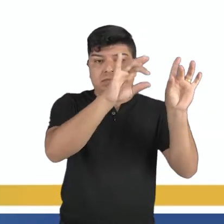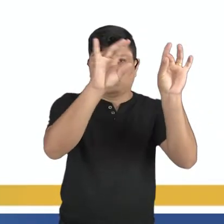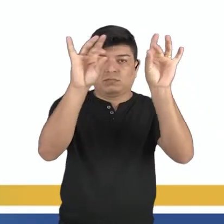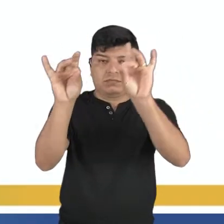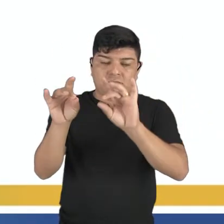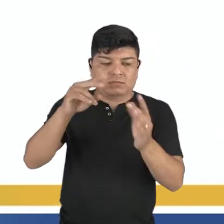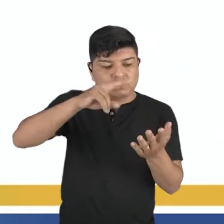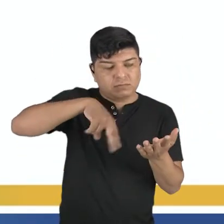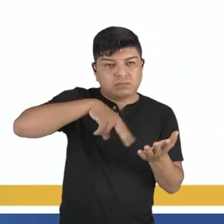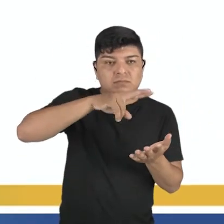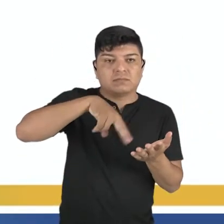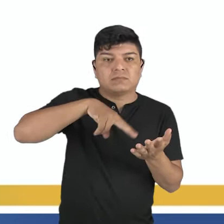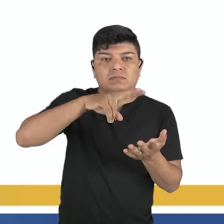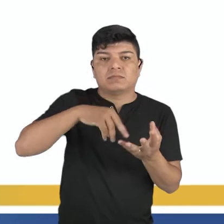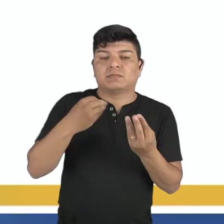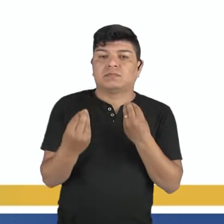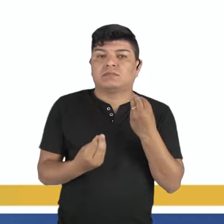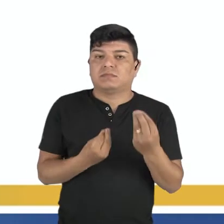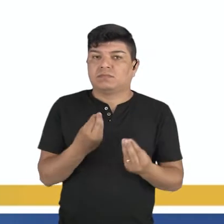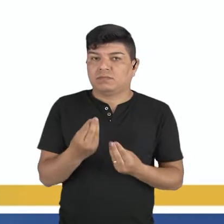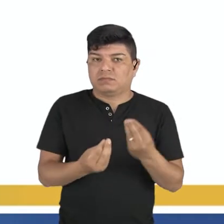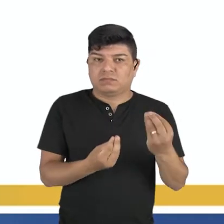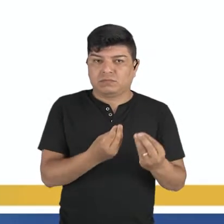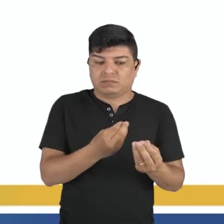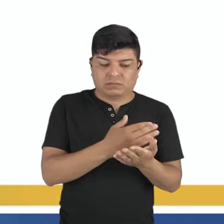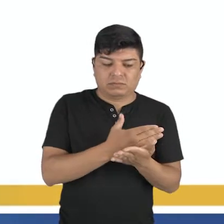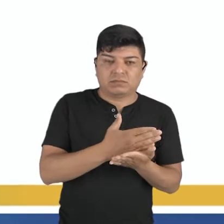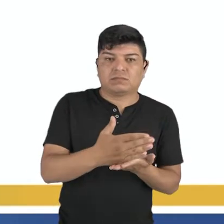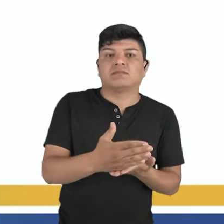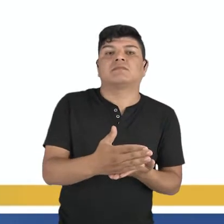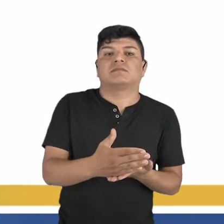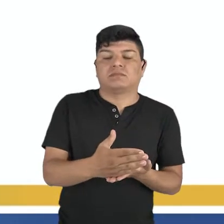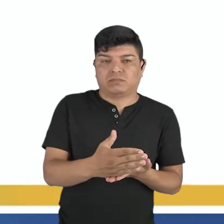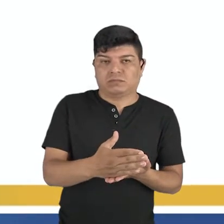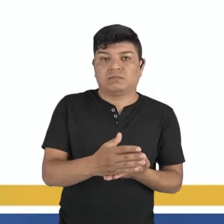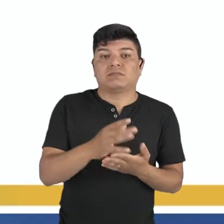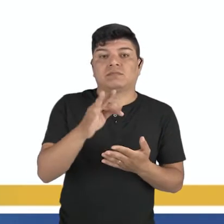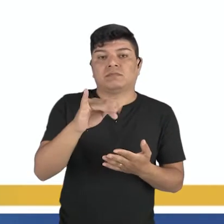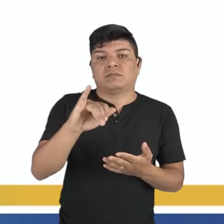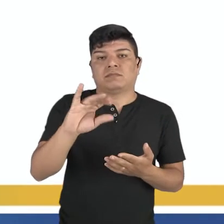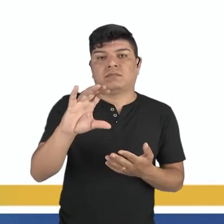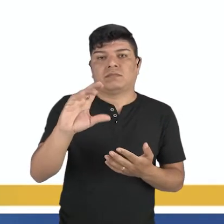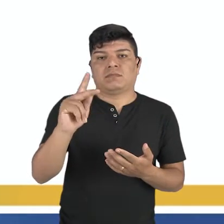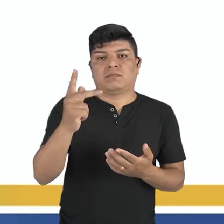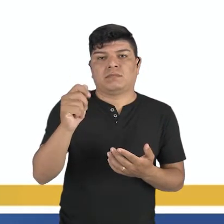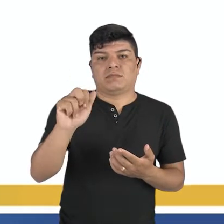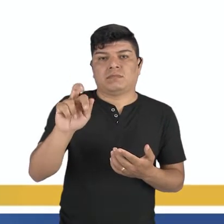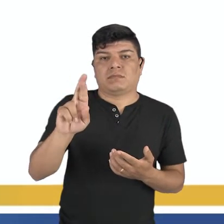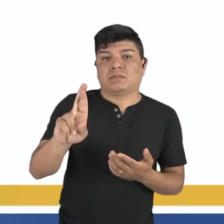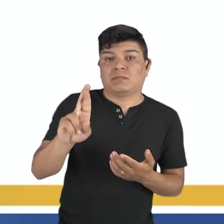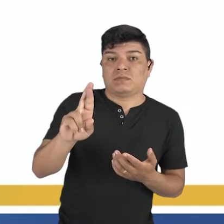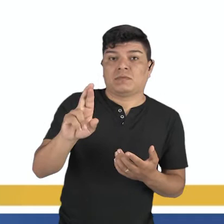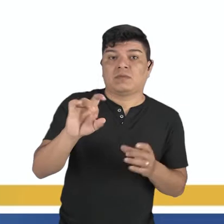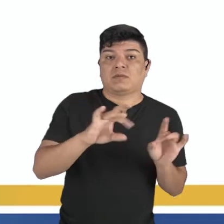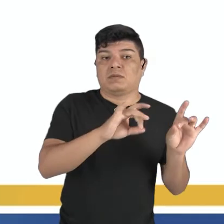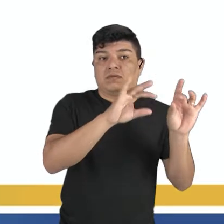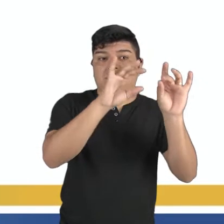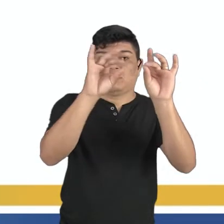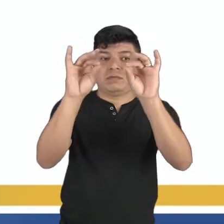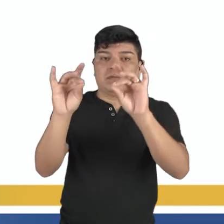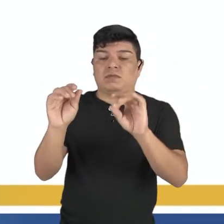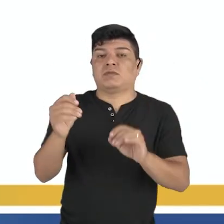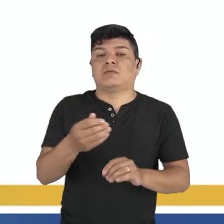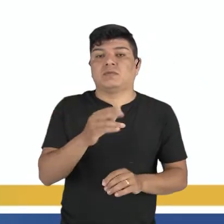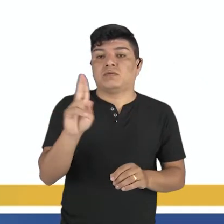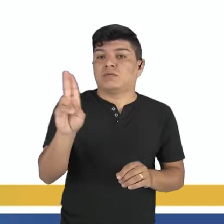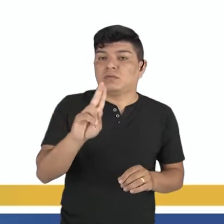da leitura. Como? Como você vai começar o fichamento? Você vai fichar especificações da fonte, o nome do